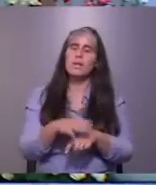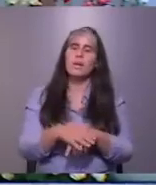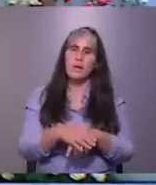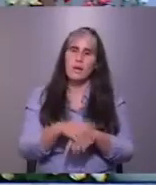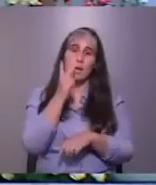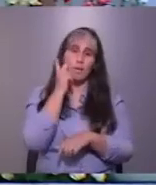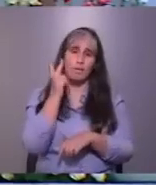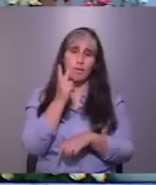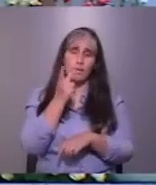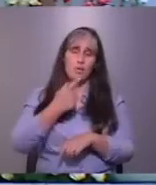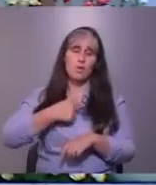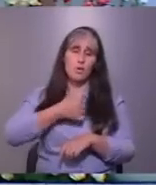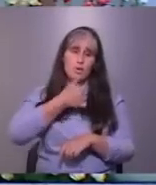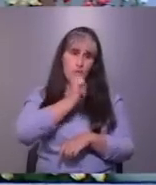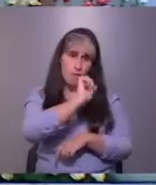sua vontade.